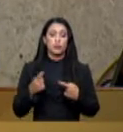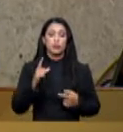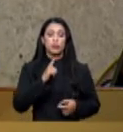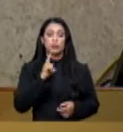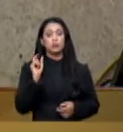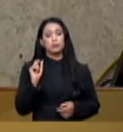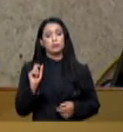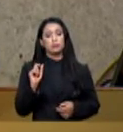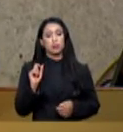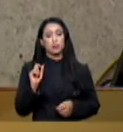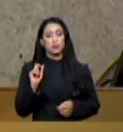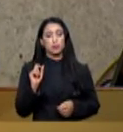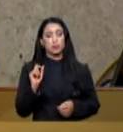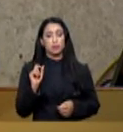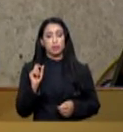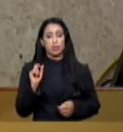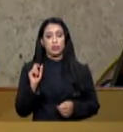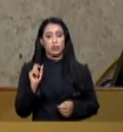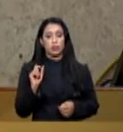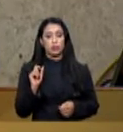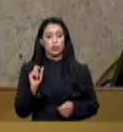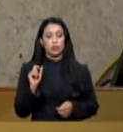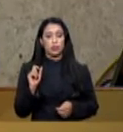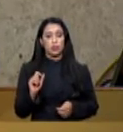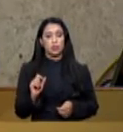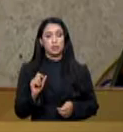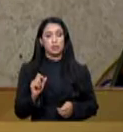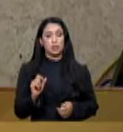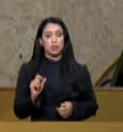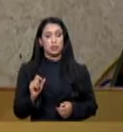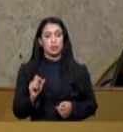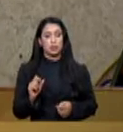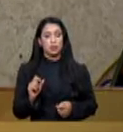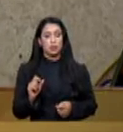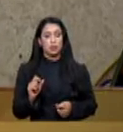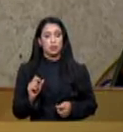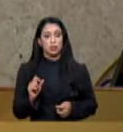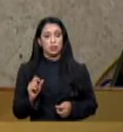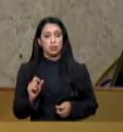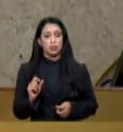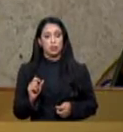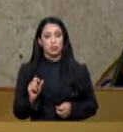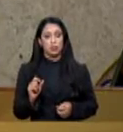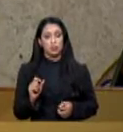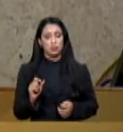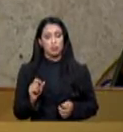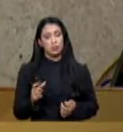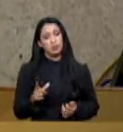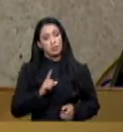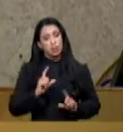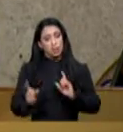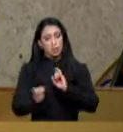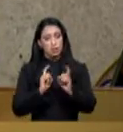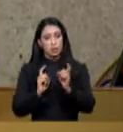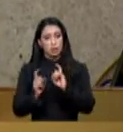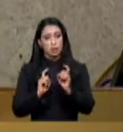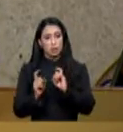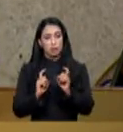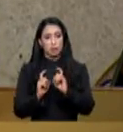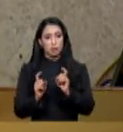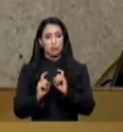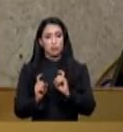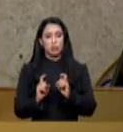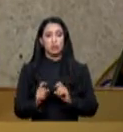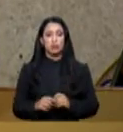consórcio ou convênio já constituído delega a prestação de serviço à entidade da administração pública indireta